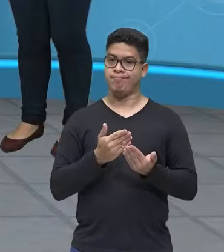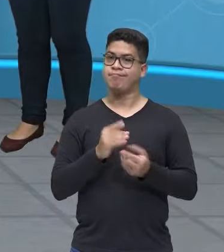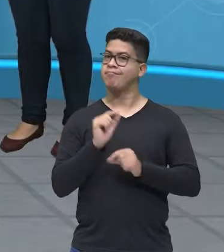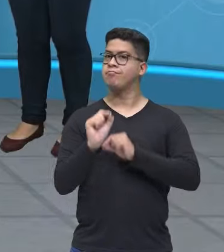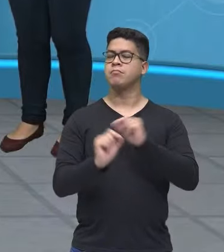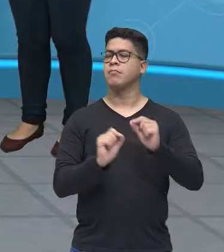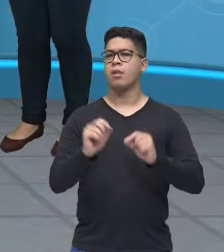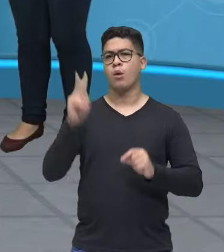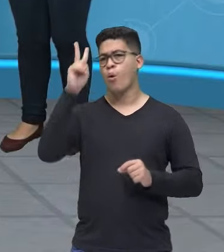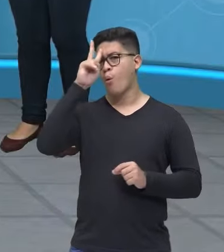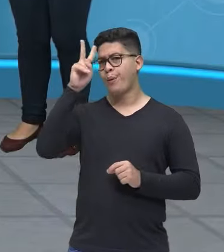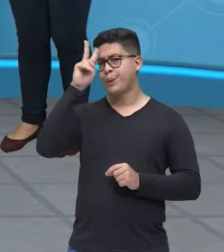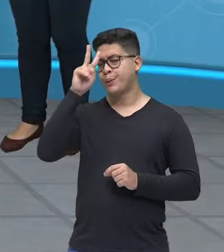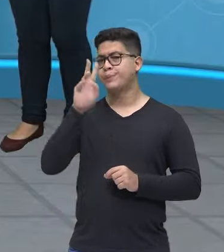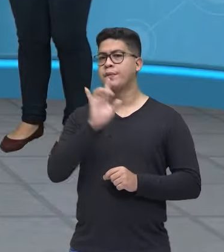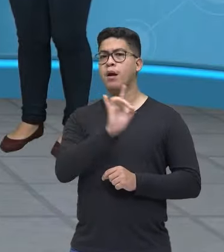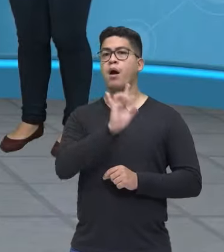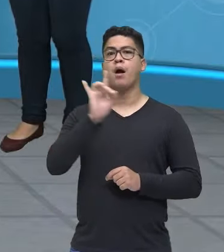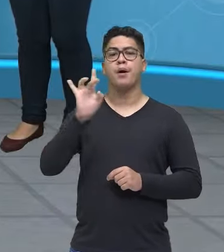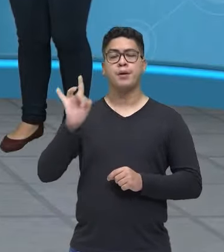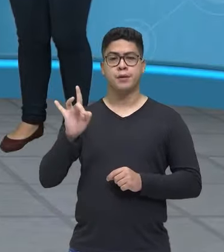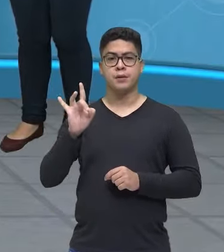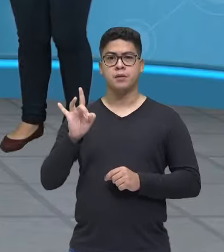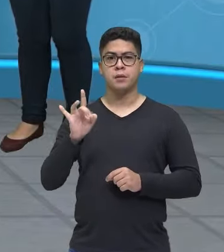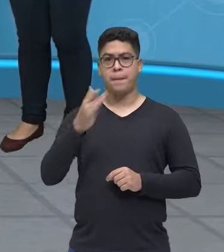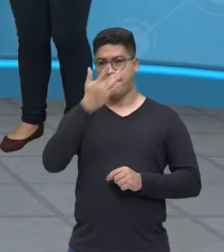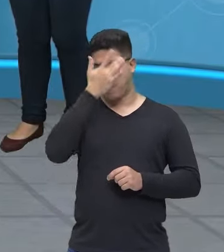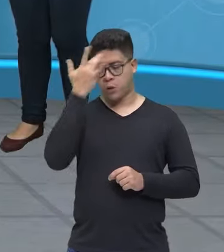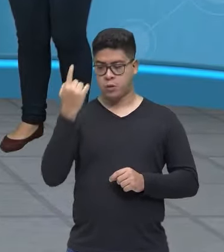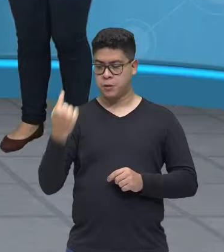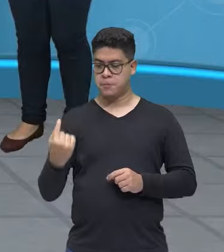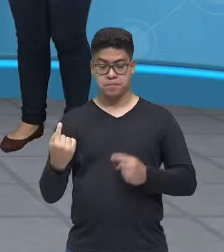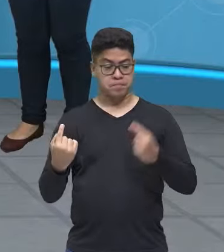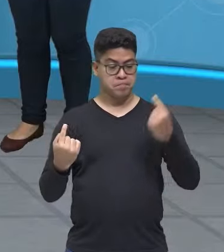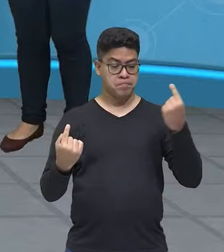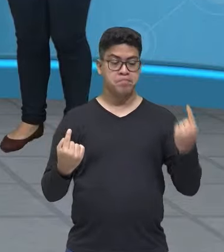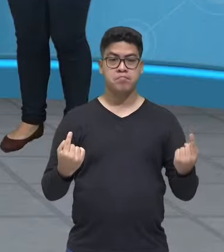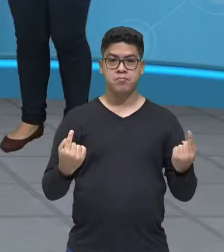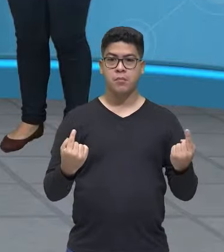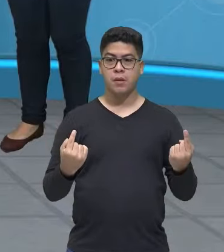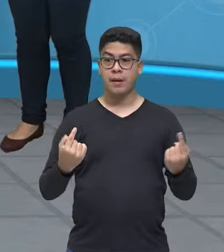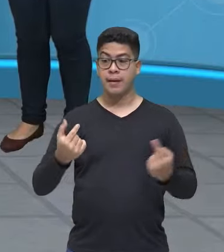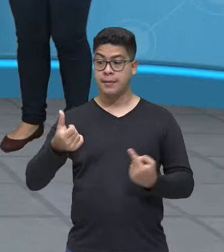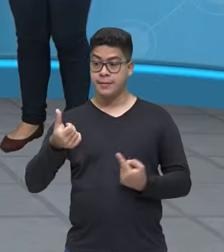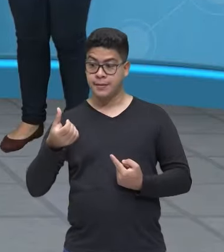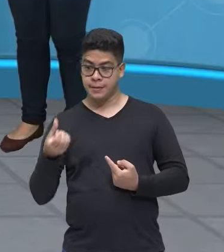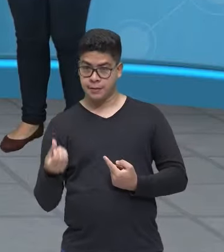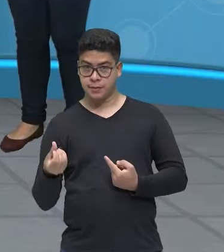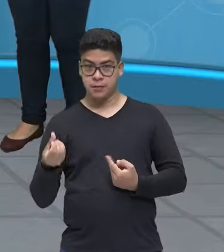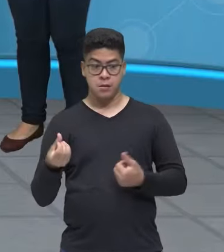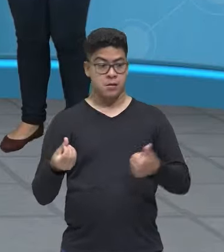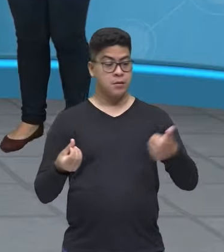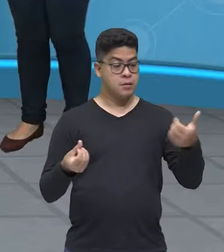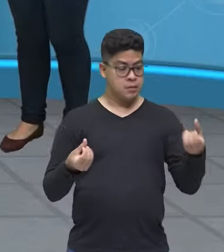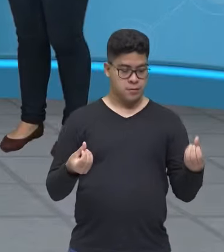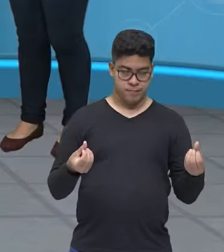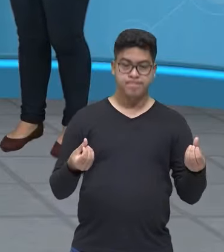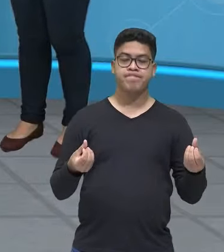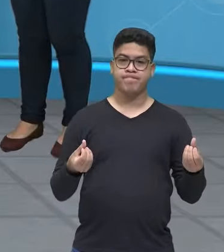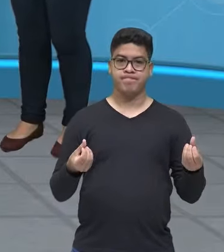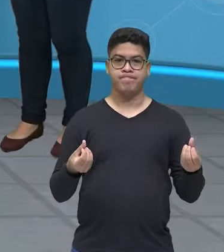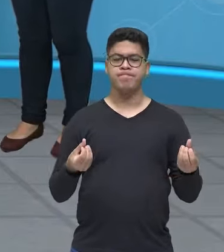jogo, cada jogador, cada enxadrista tem quantas peças no seu poder ali no início do jogo? 16 peças.